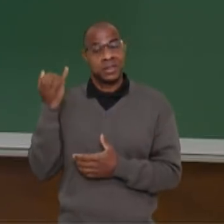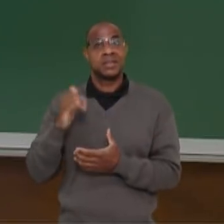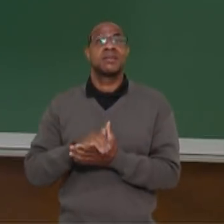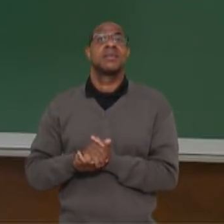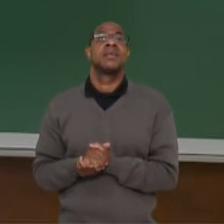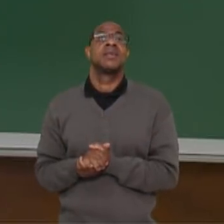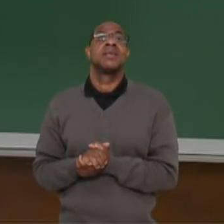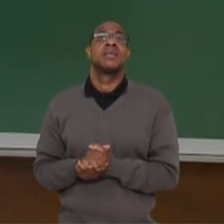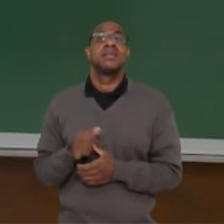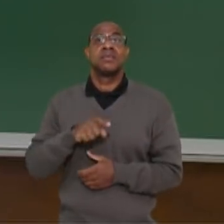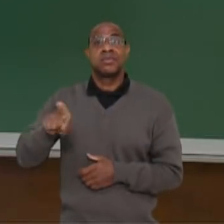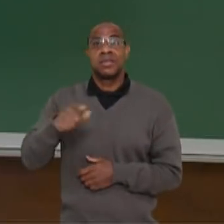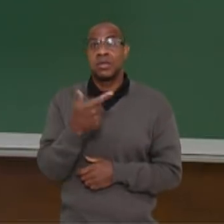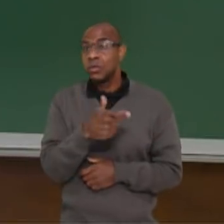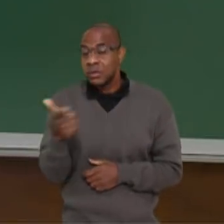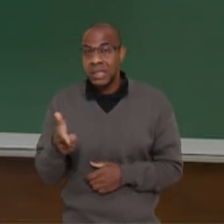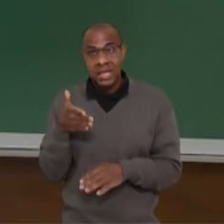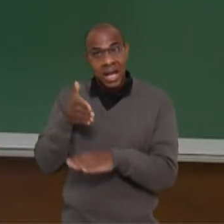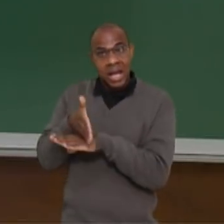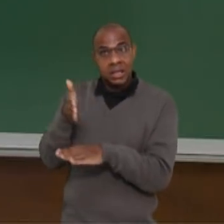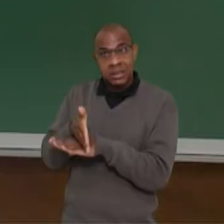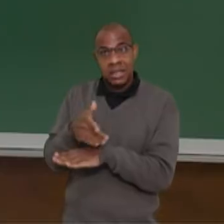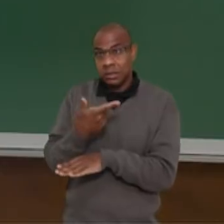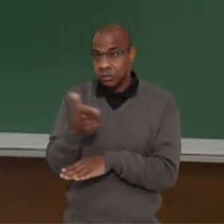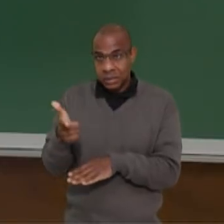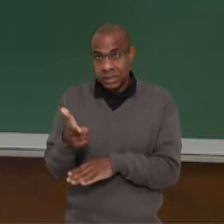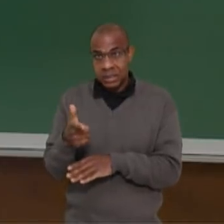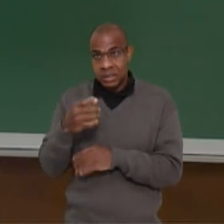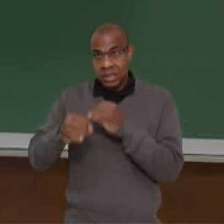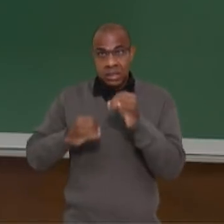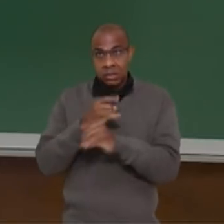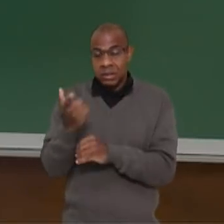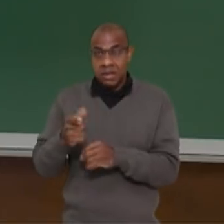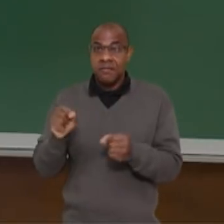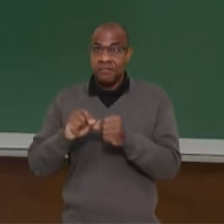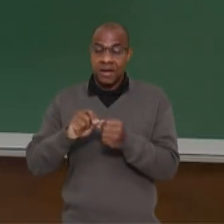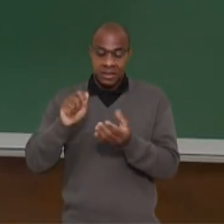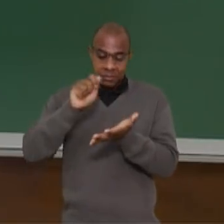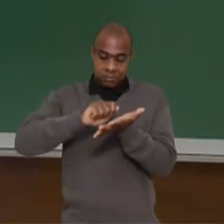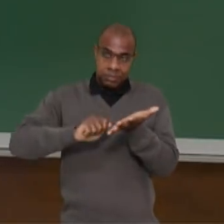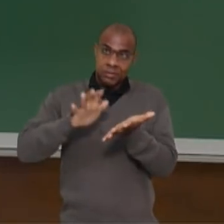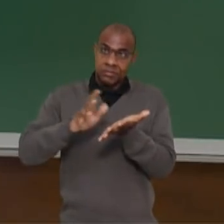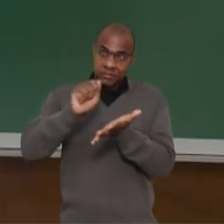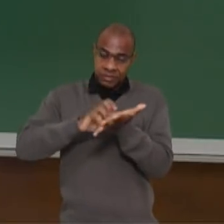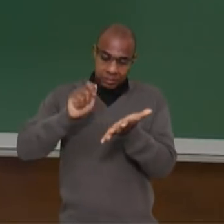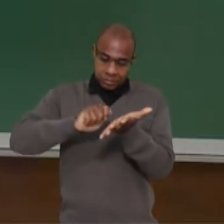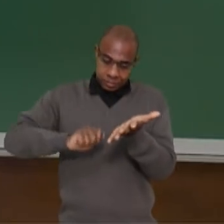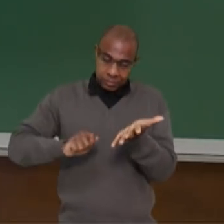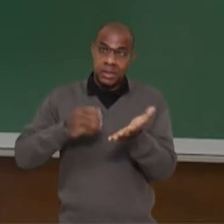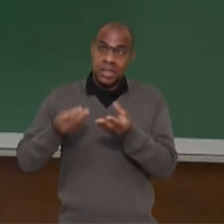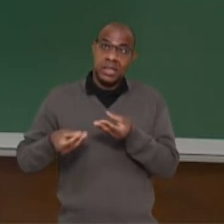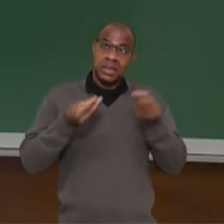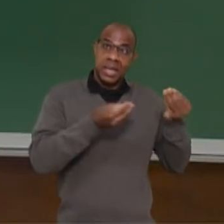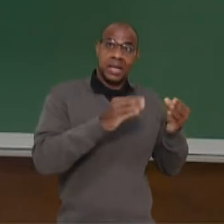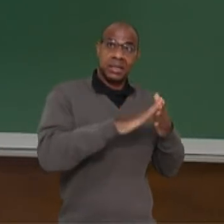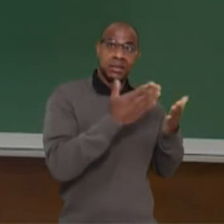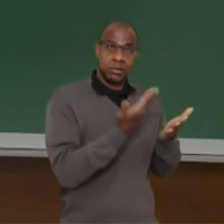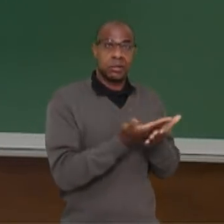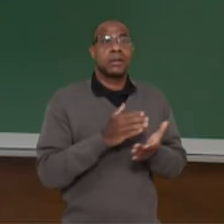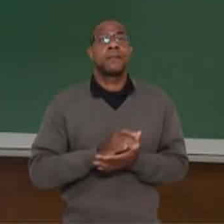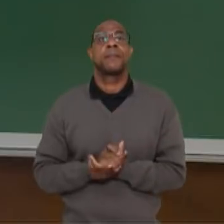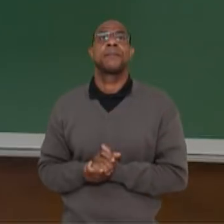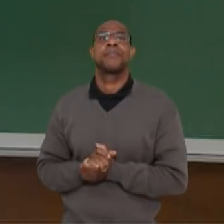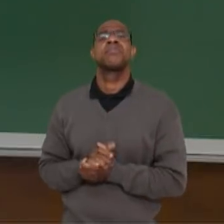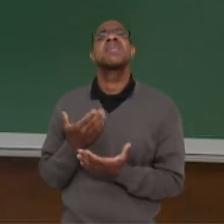bom? Quem não tem acesso ao Google Classroom, faça as atividades no caderno e leve na escola para correção. Beleza? Na